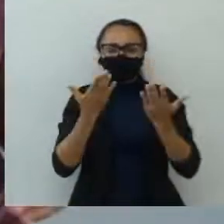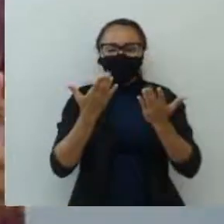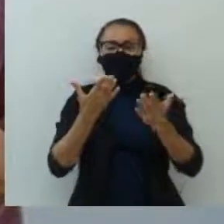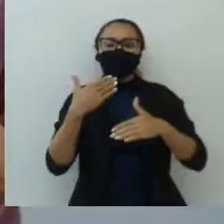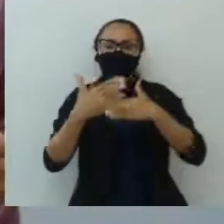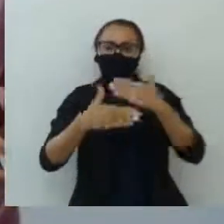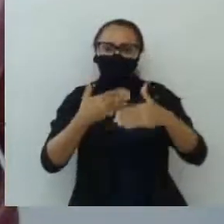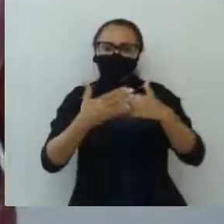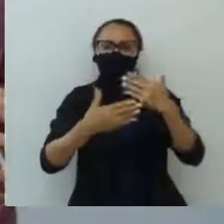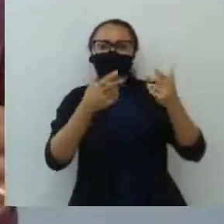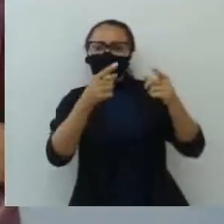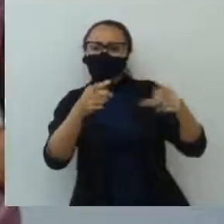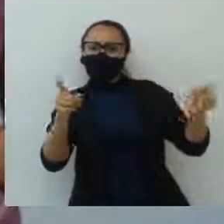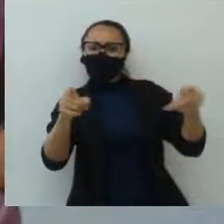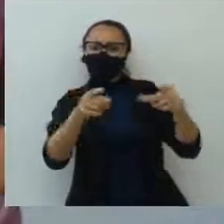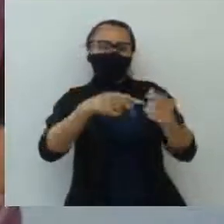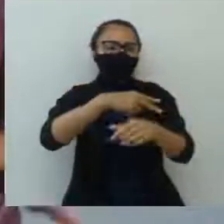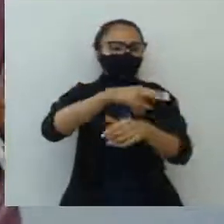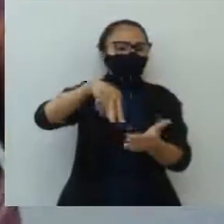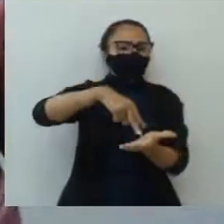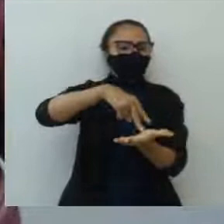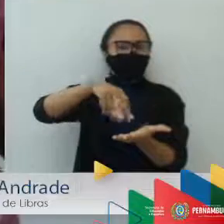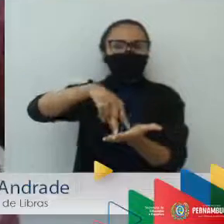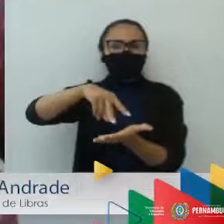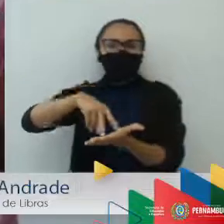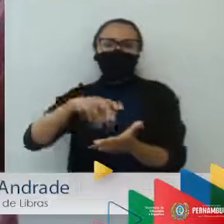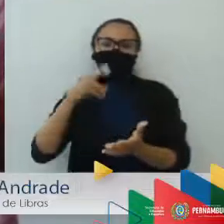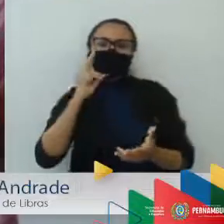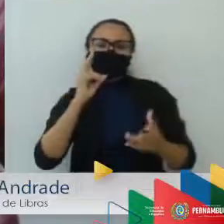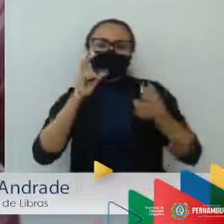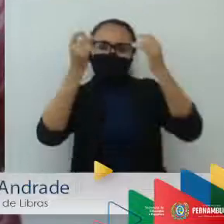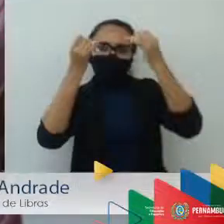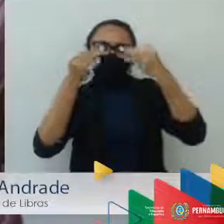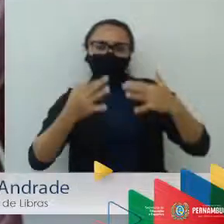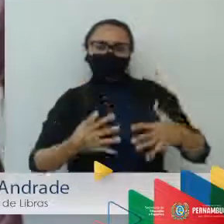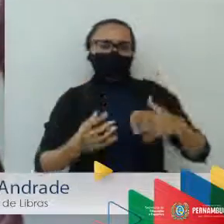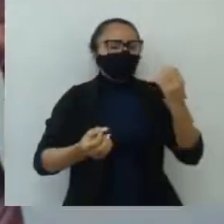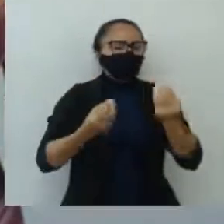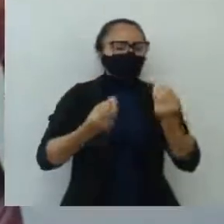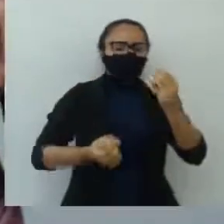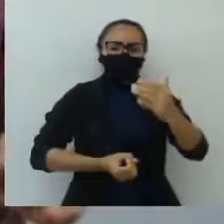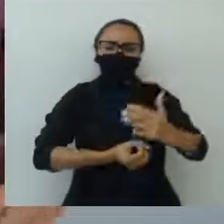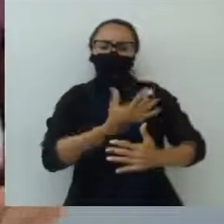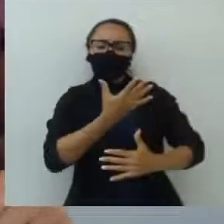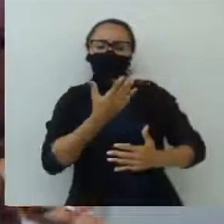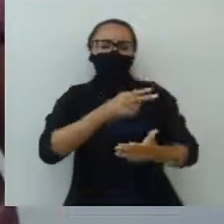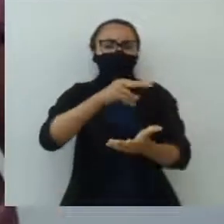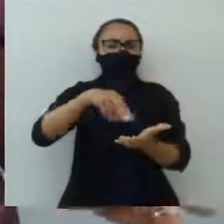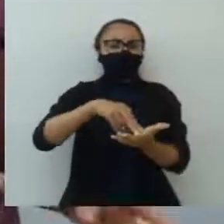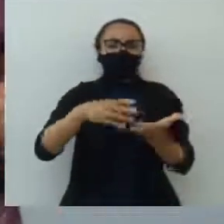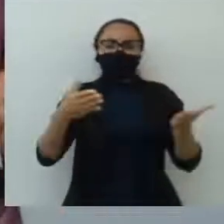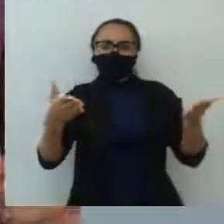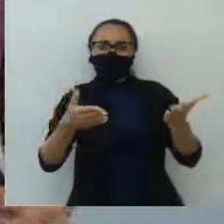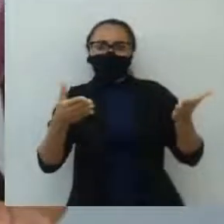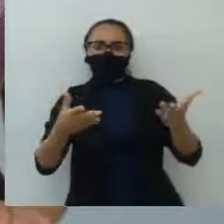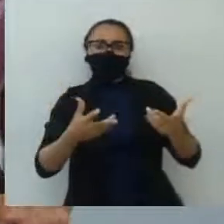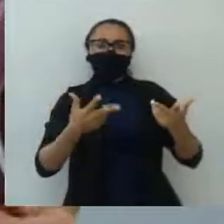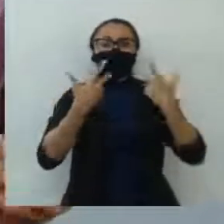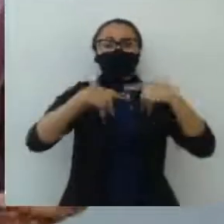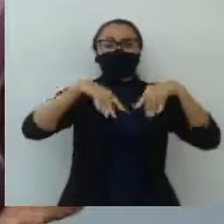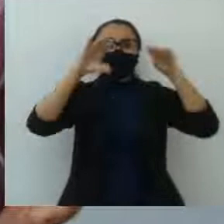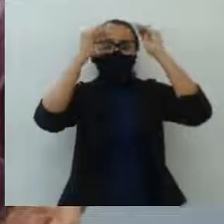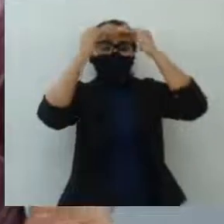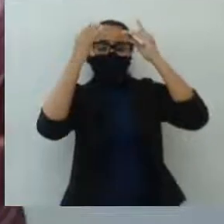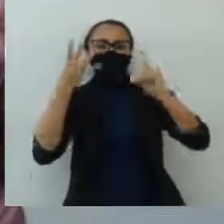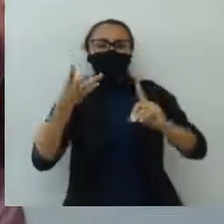sobre música, sobre dança, a gente já viu inclusive a origem da dança e hoje a gente vai estudar um pouco dessa linguagem artística que é